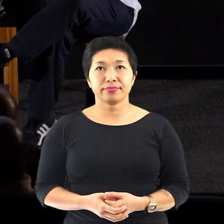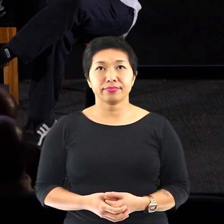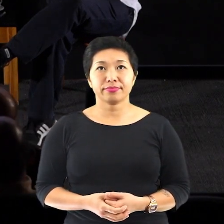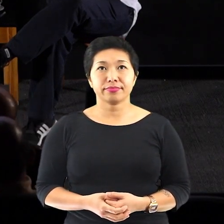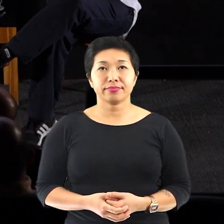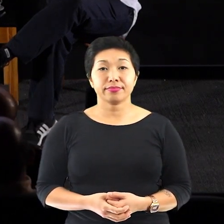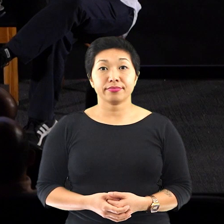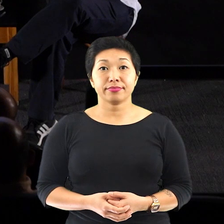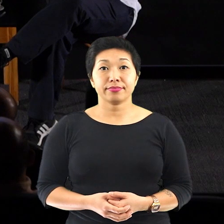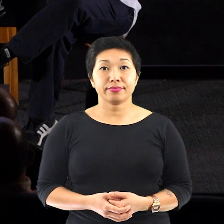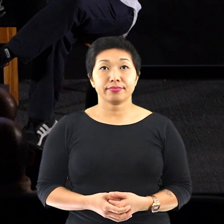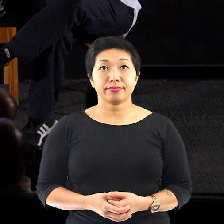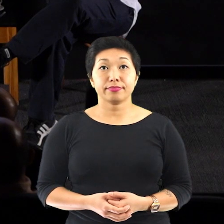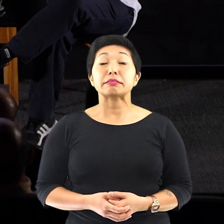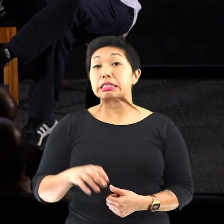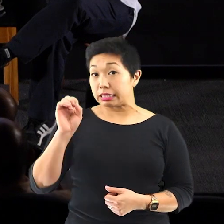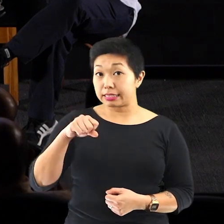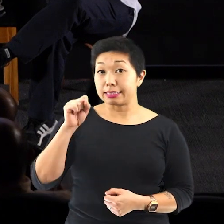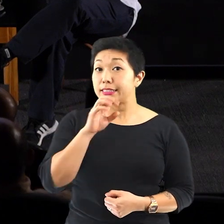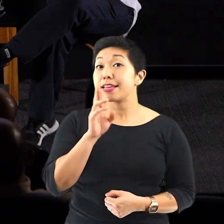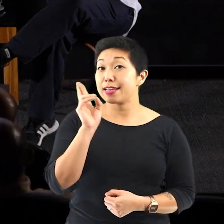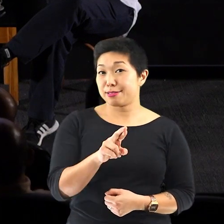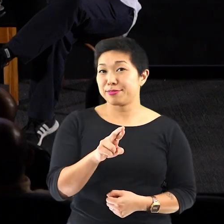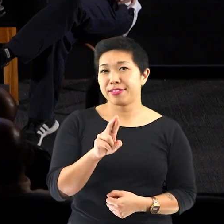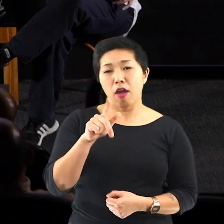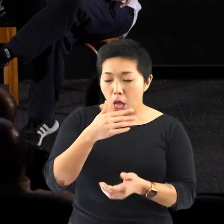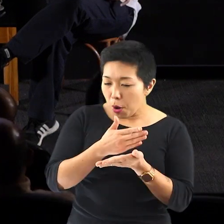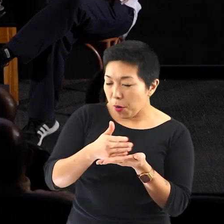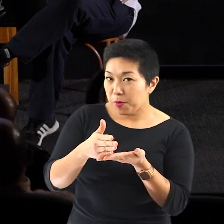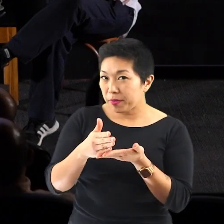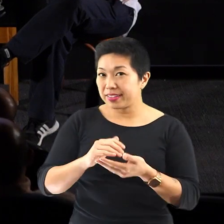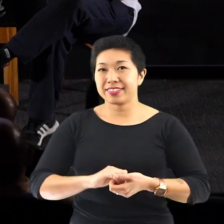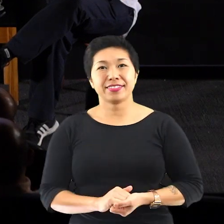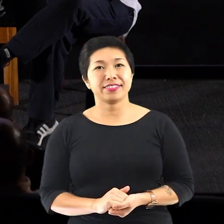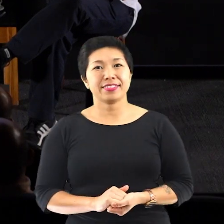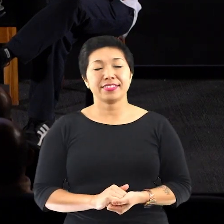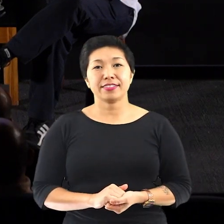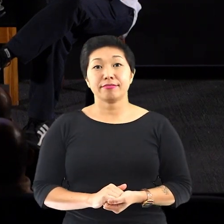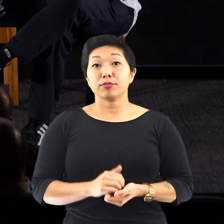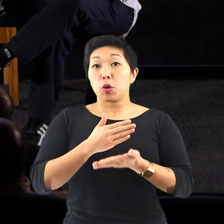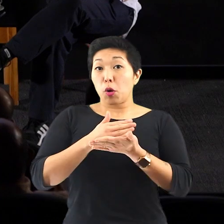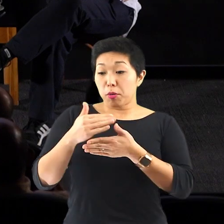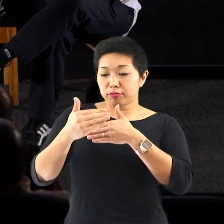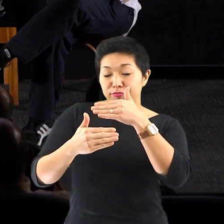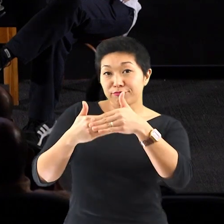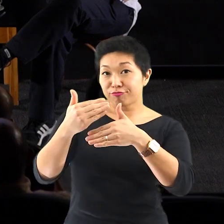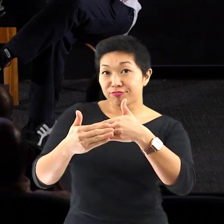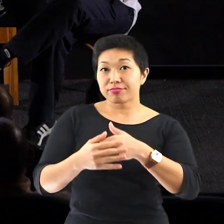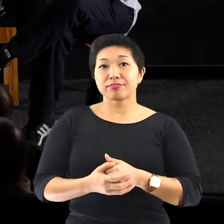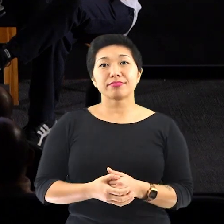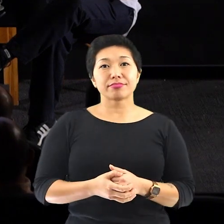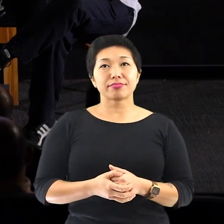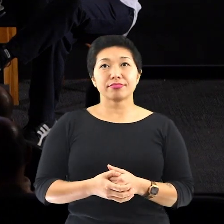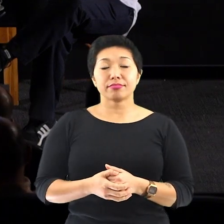Então, já seria um começo, não é? Um razoável começo.